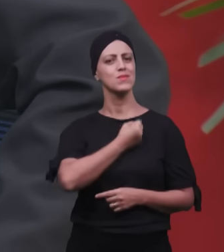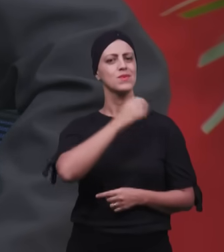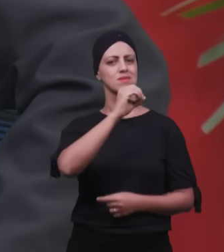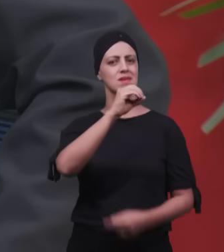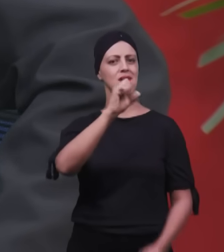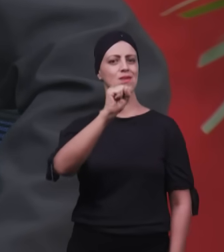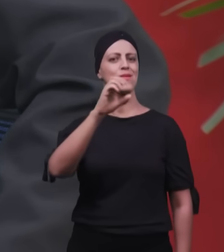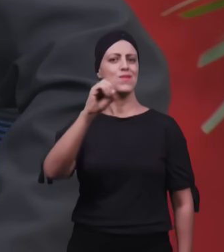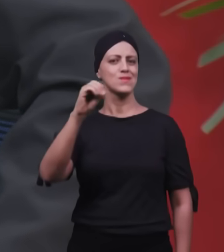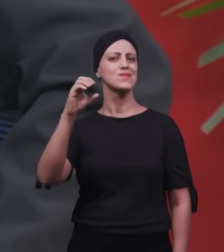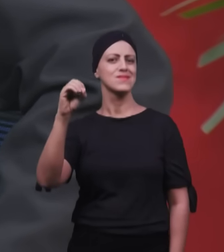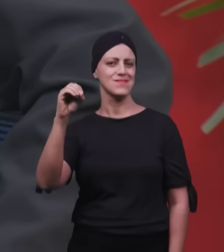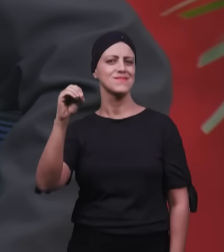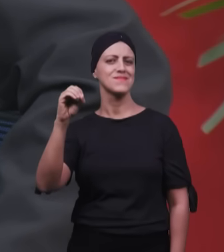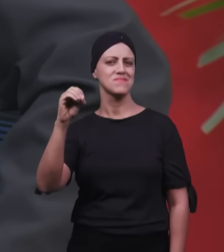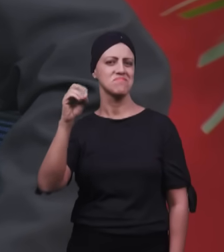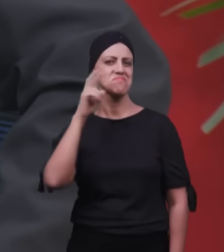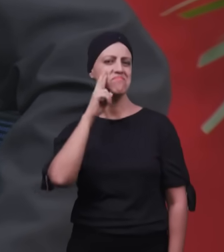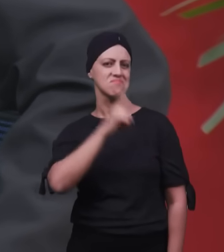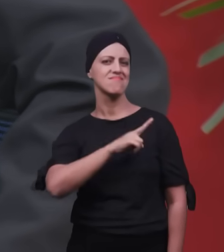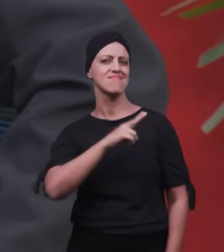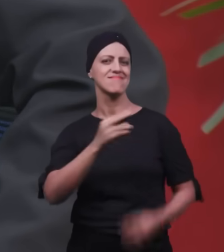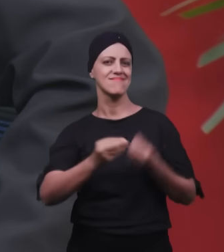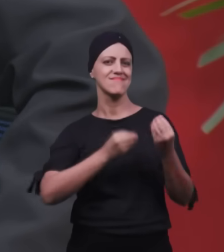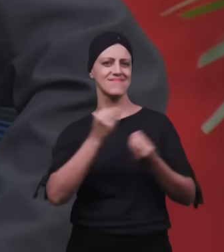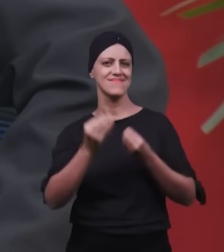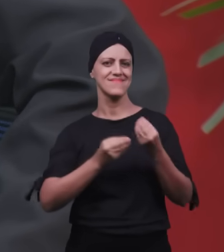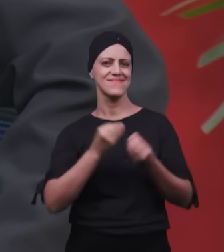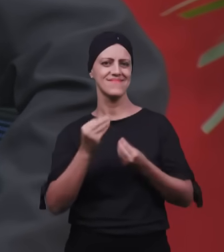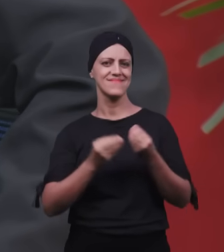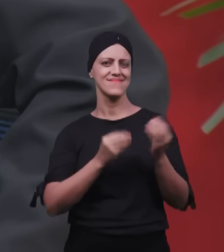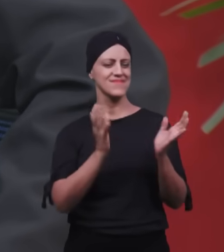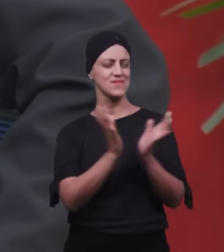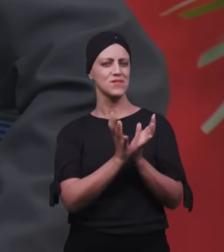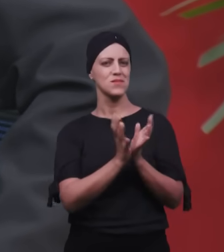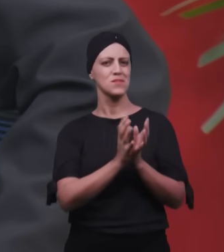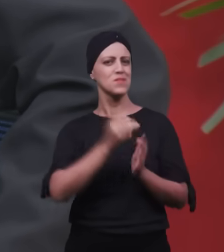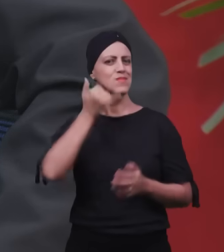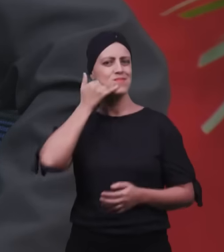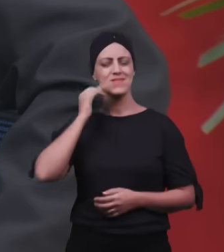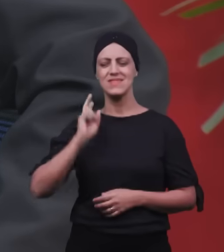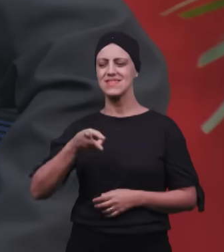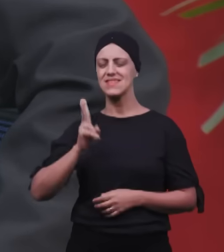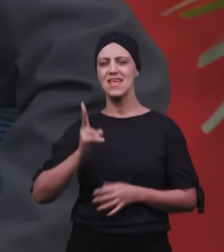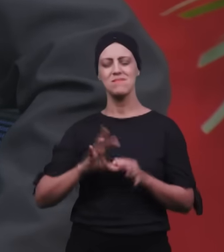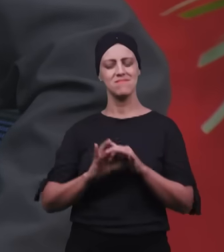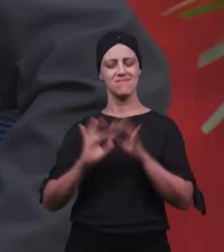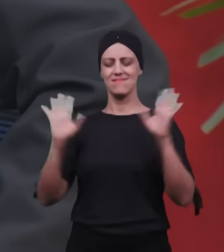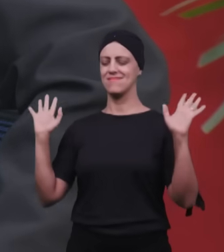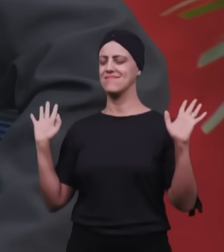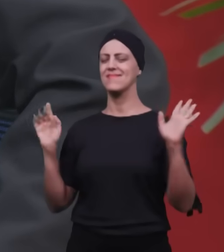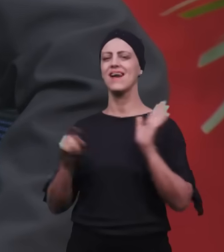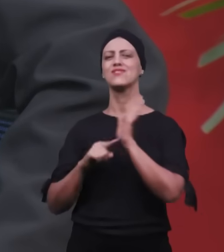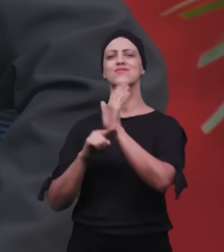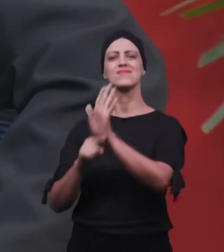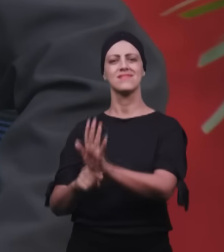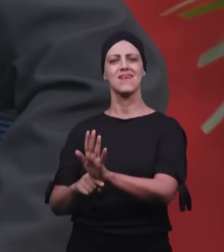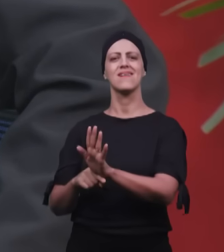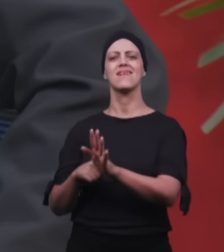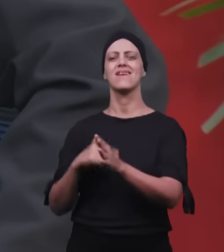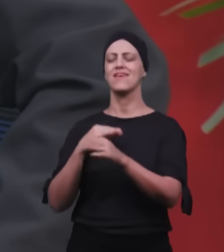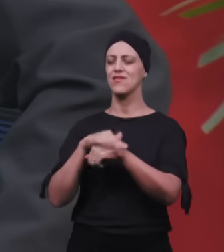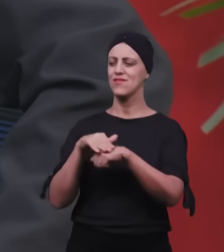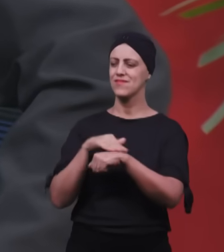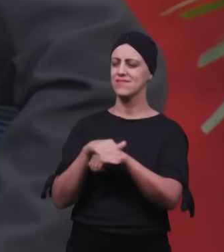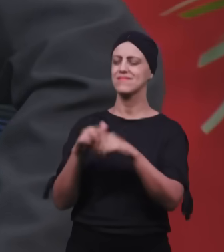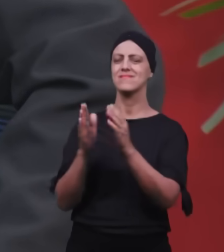do 0800 vocês têm visto que esse grupo ele tá sempre à disposição para iniciar continuar